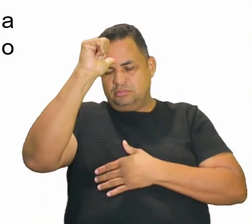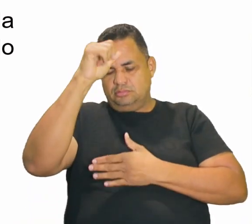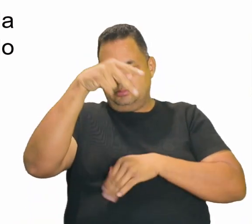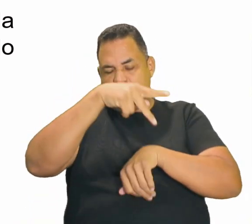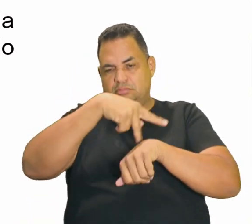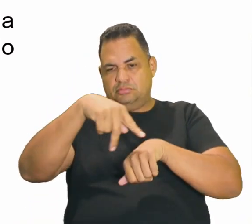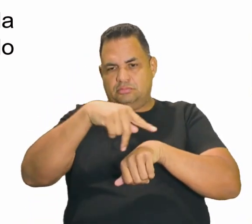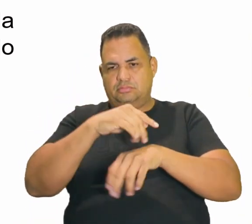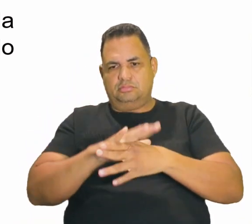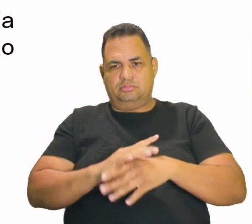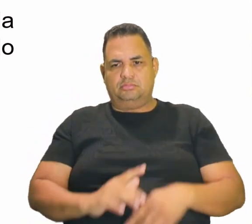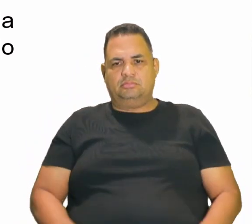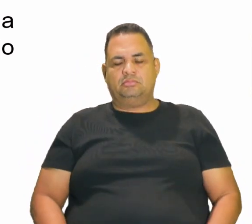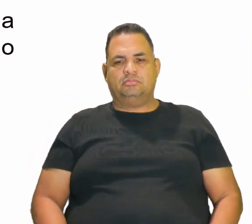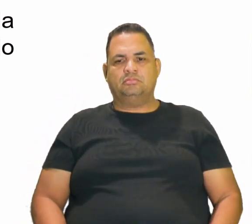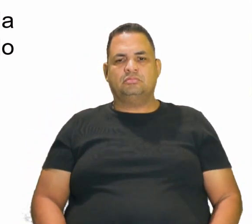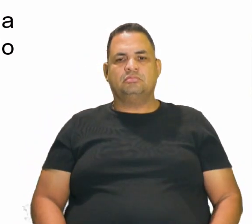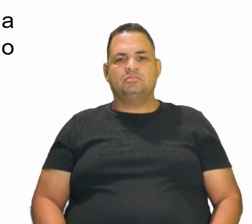né na